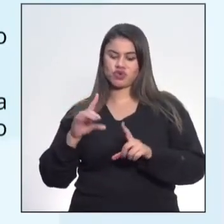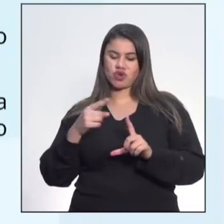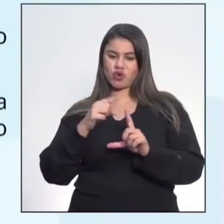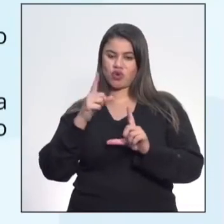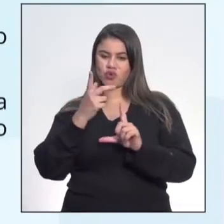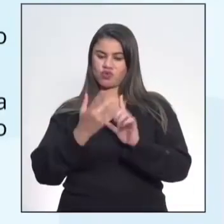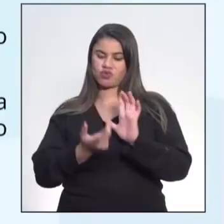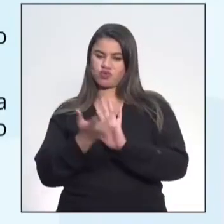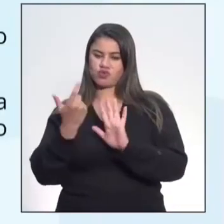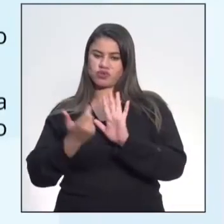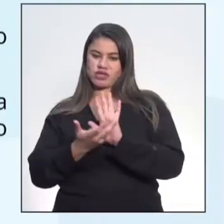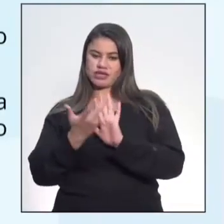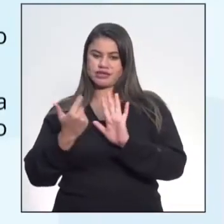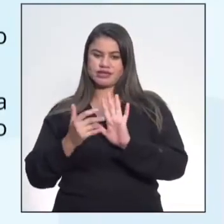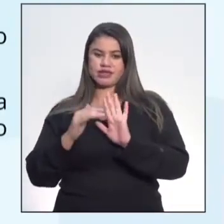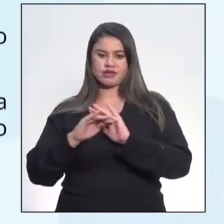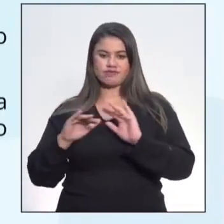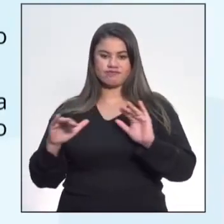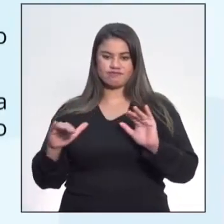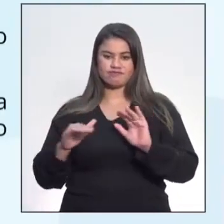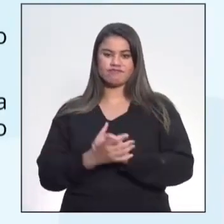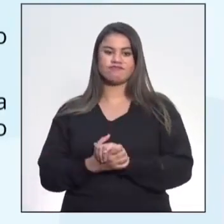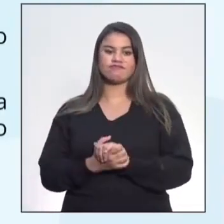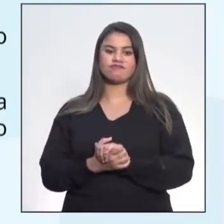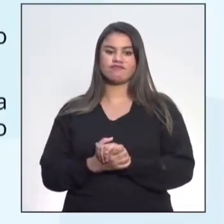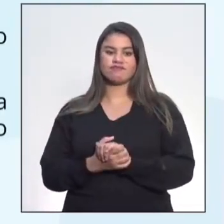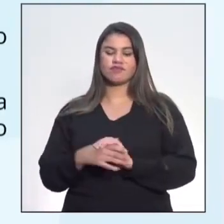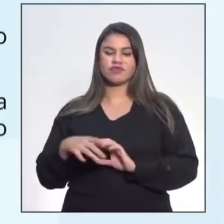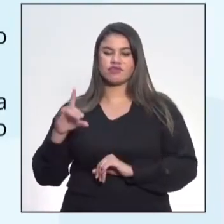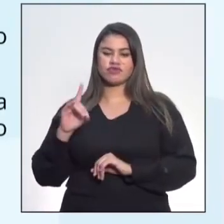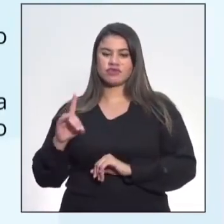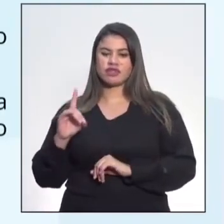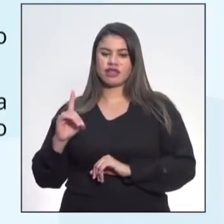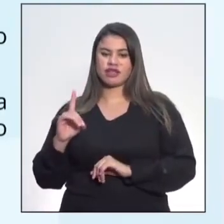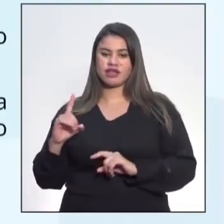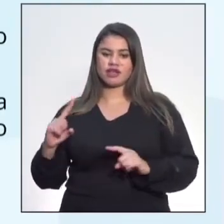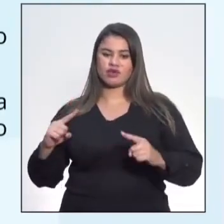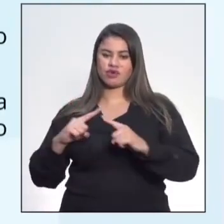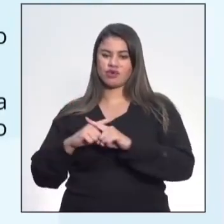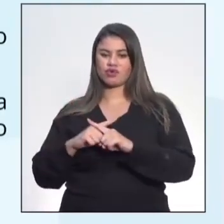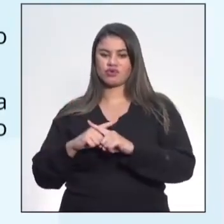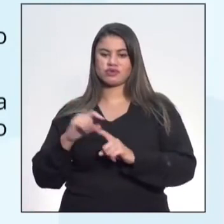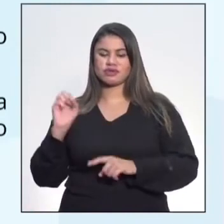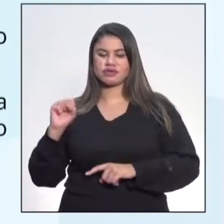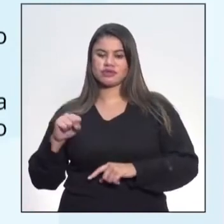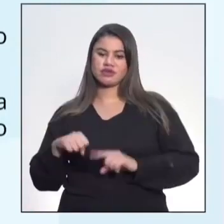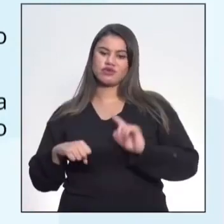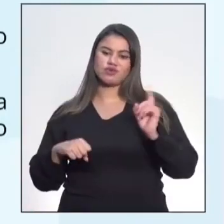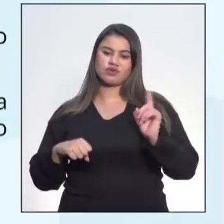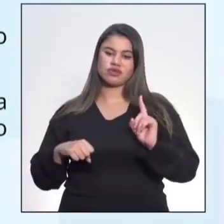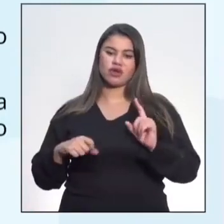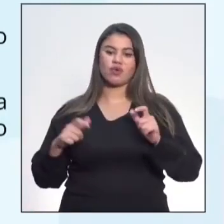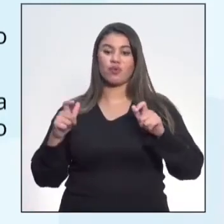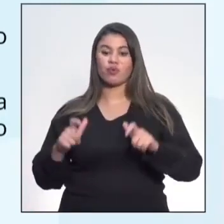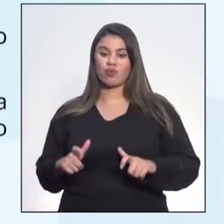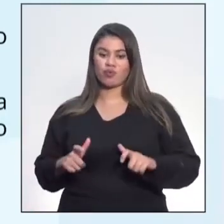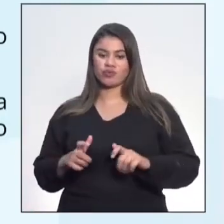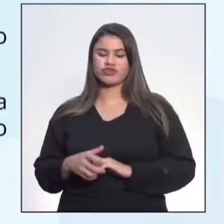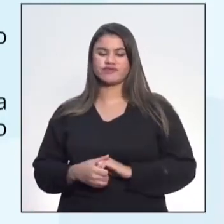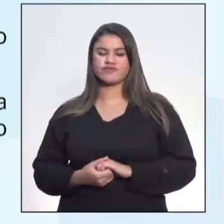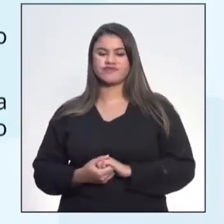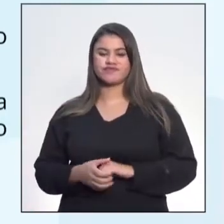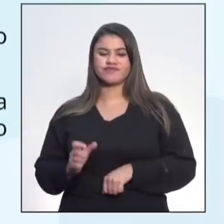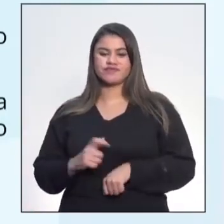desenho na retinha lá paralela ao eixo. Pensa, tá bom? E no item D me falar se cruza a origem ou não. Se não cruza, aonde cruza.